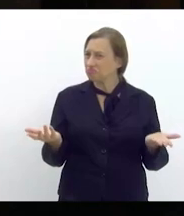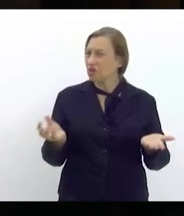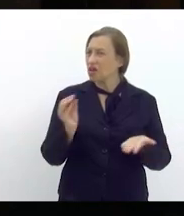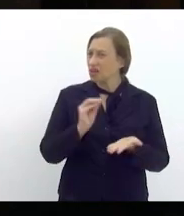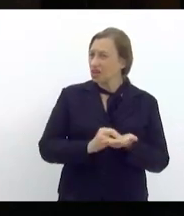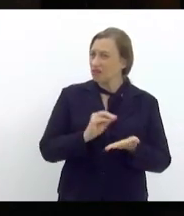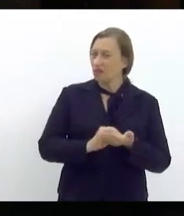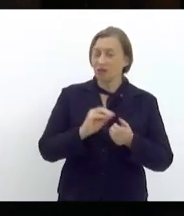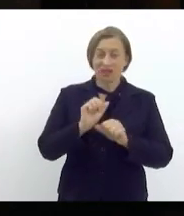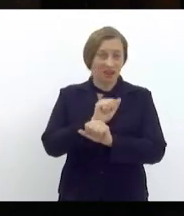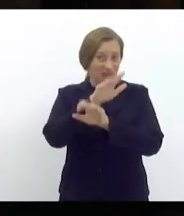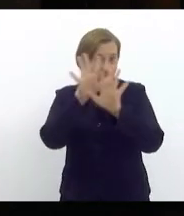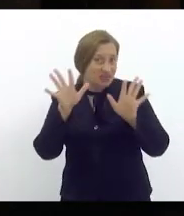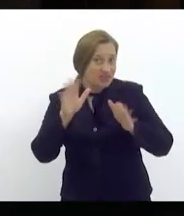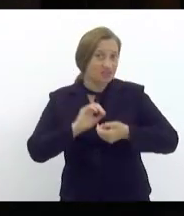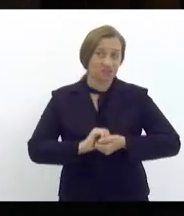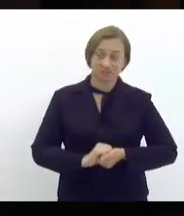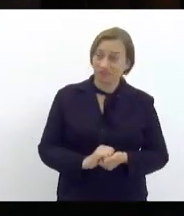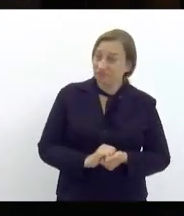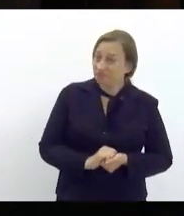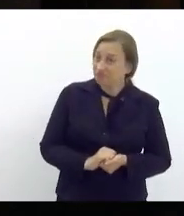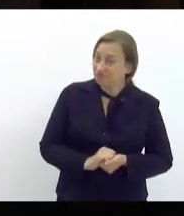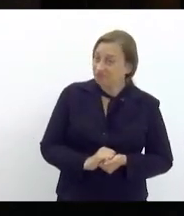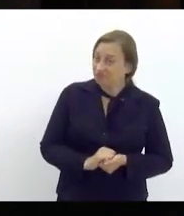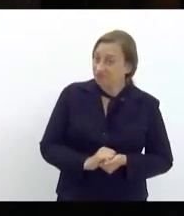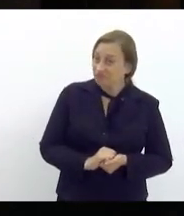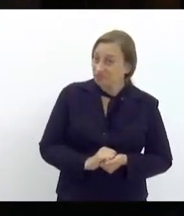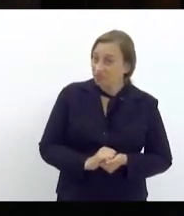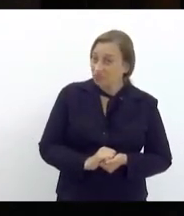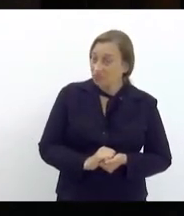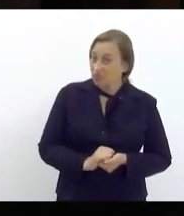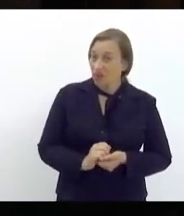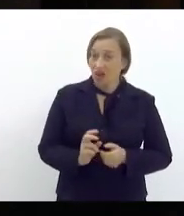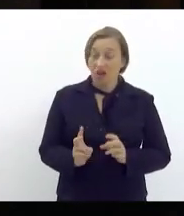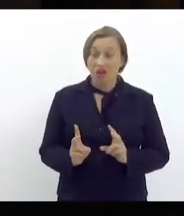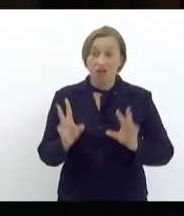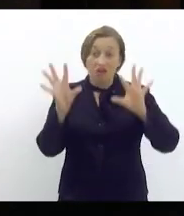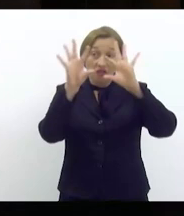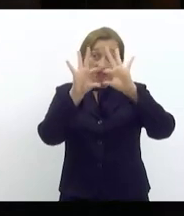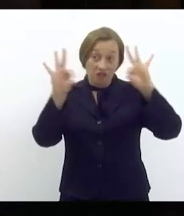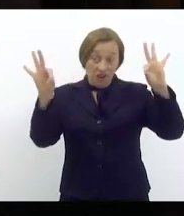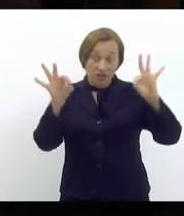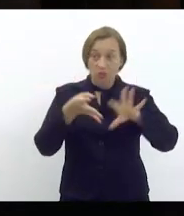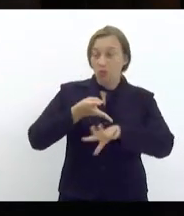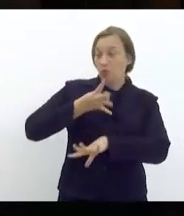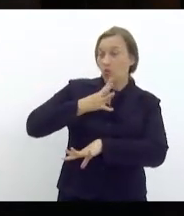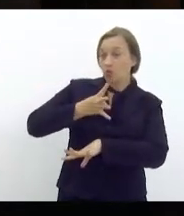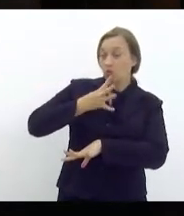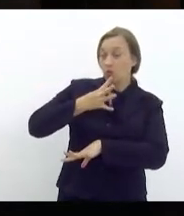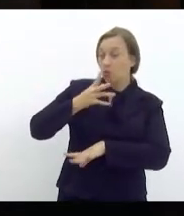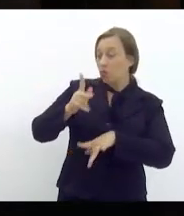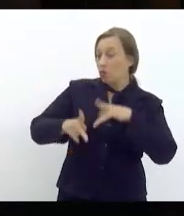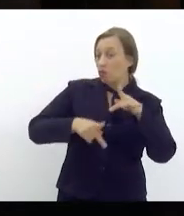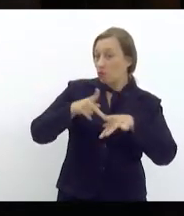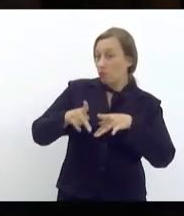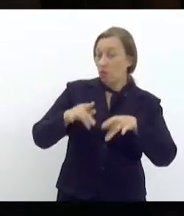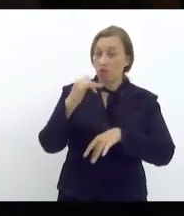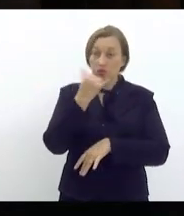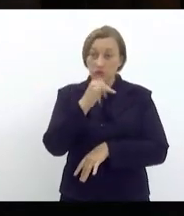falta transparência que traz termos conhecidos pelo povo fluminense como déficit